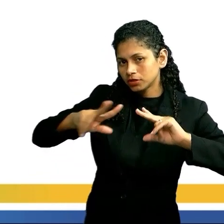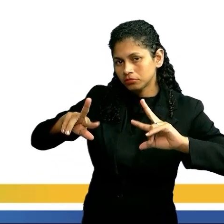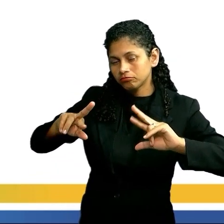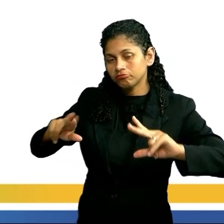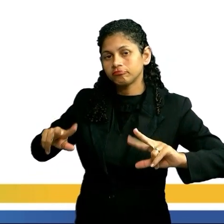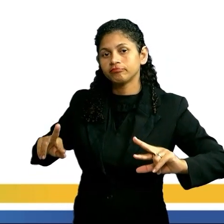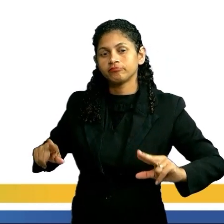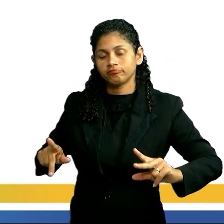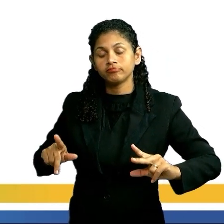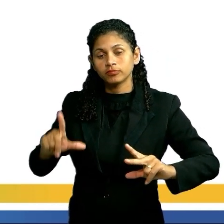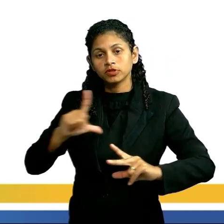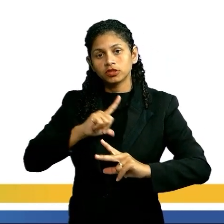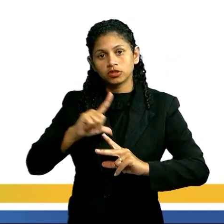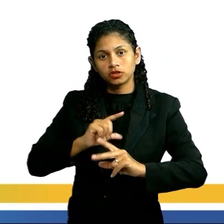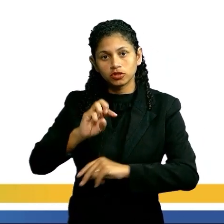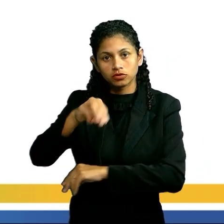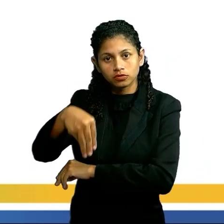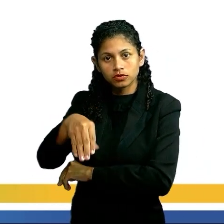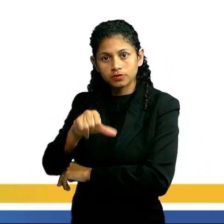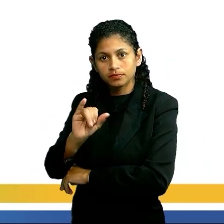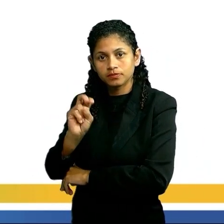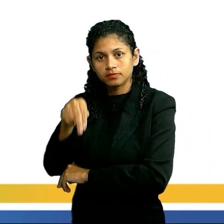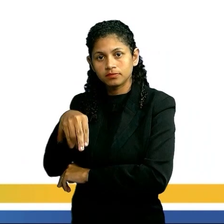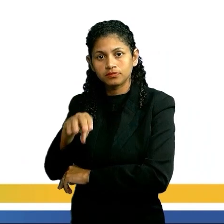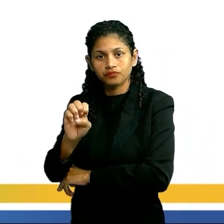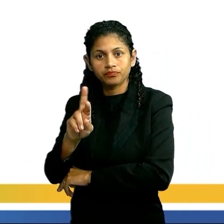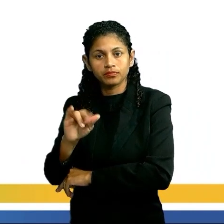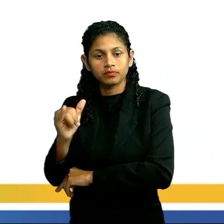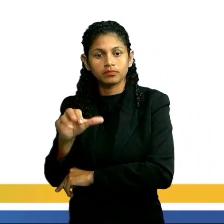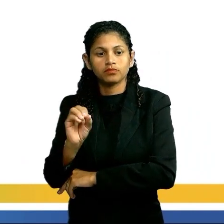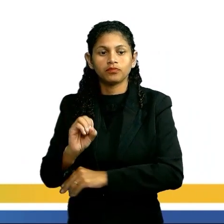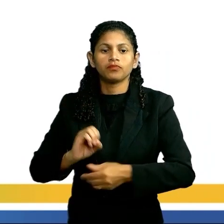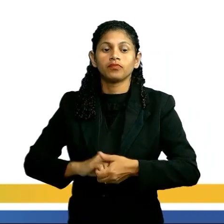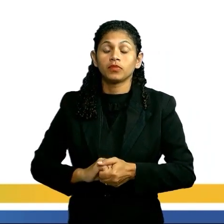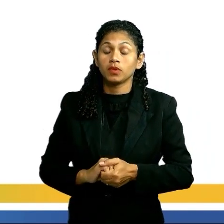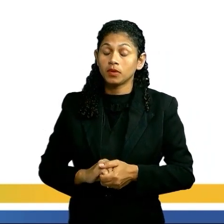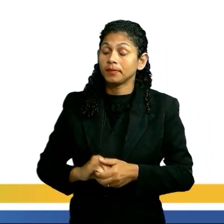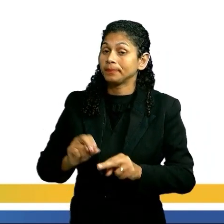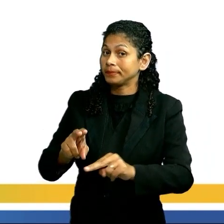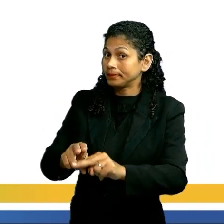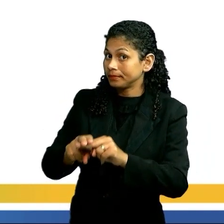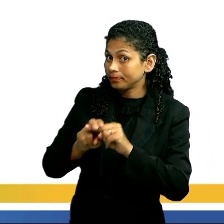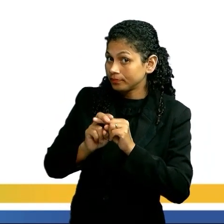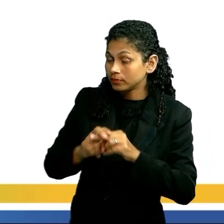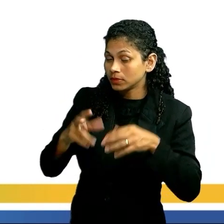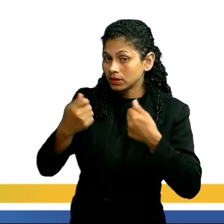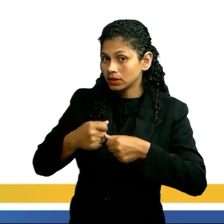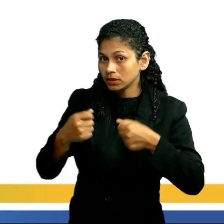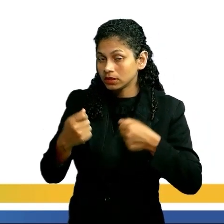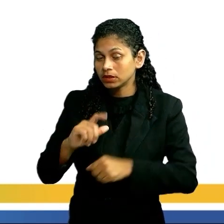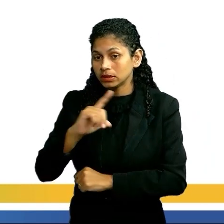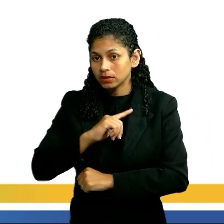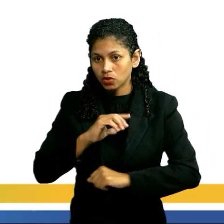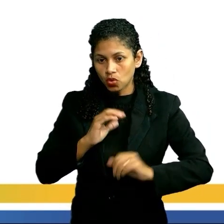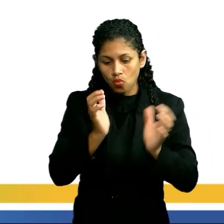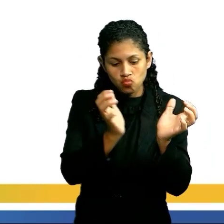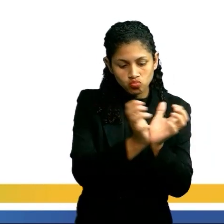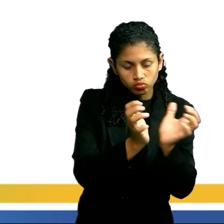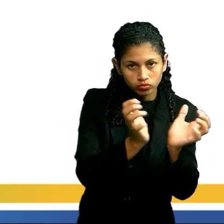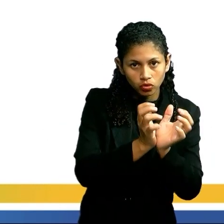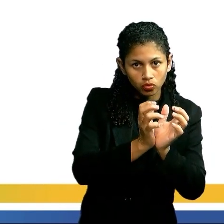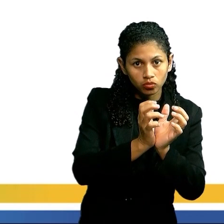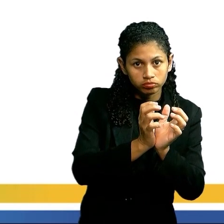partir de minerais e, portanto, elas deveriam constituir um grupo especial na